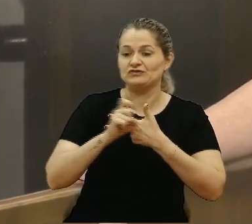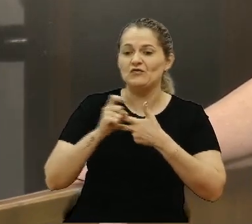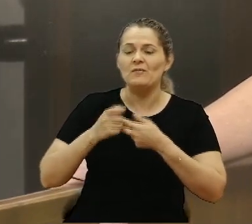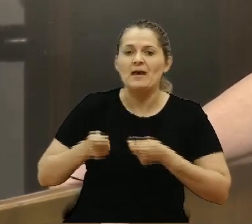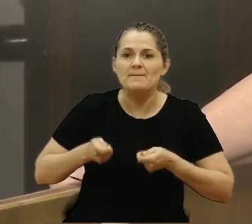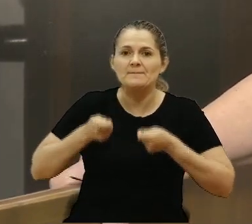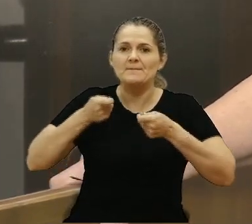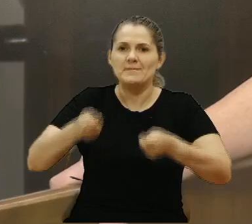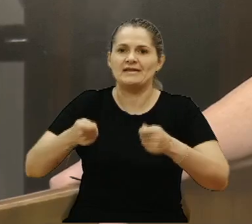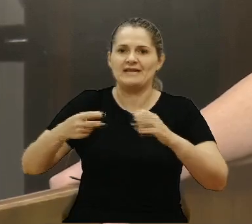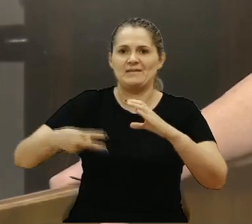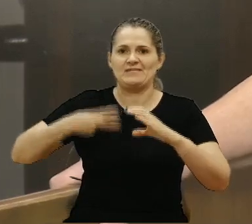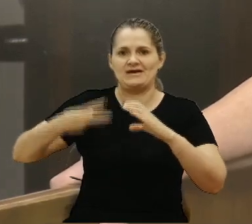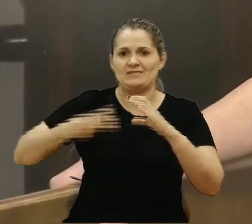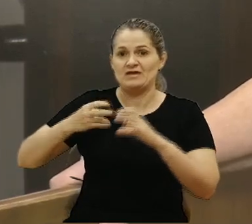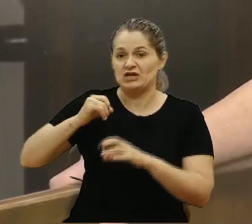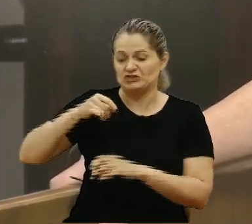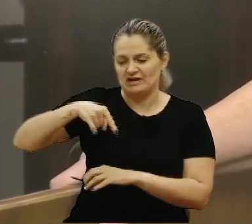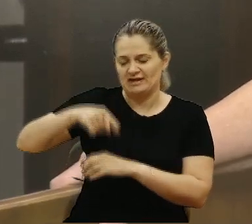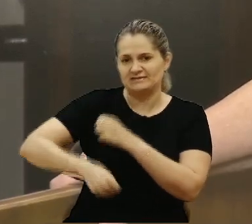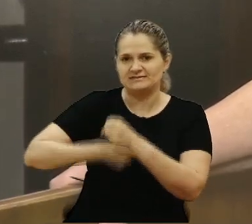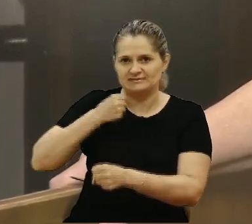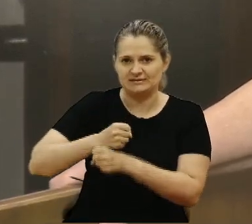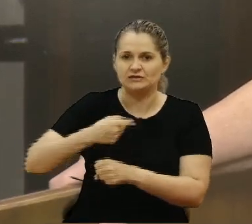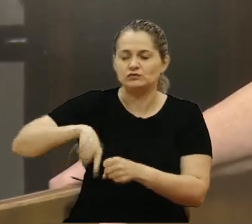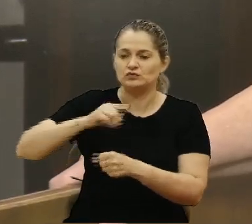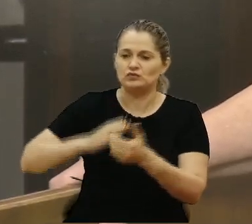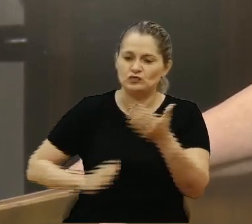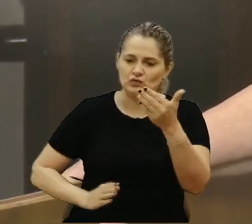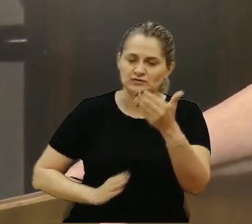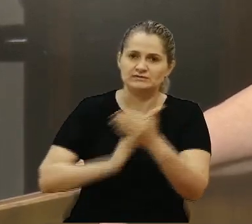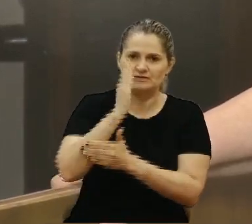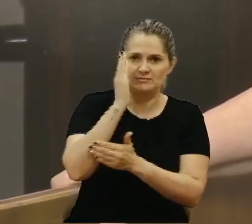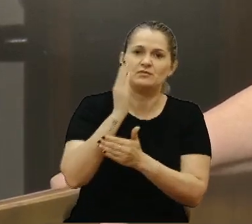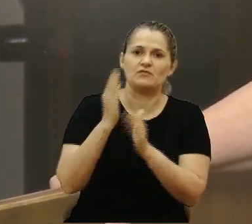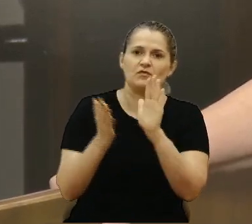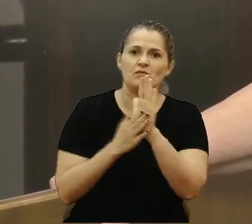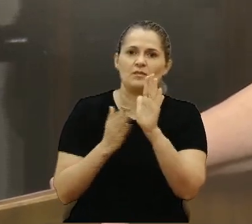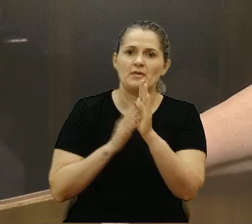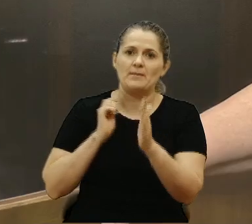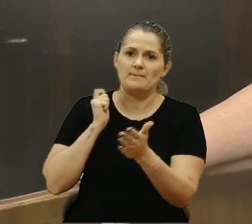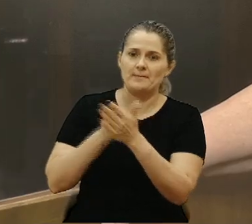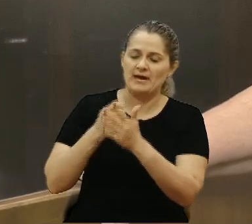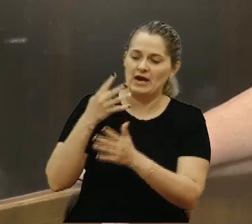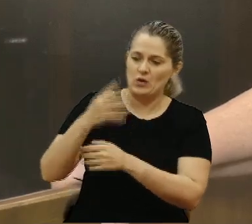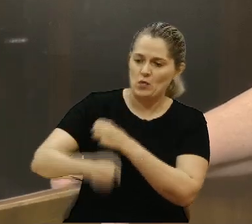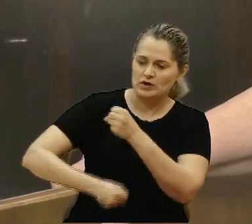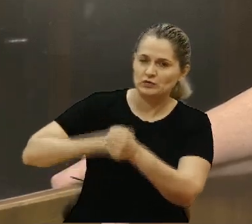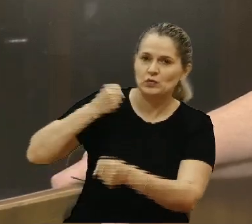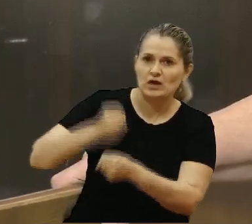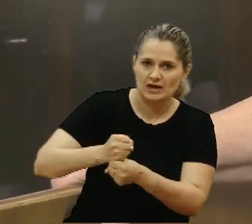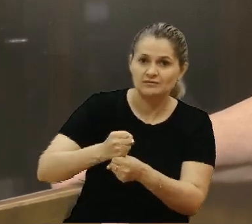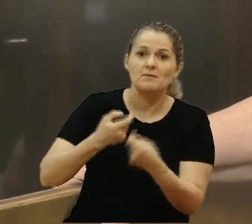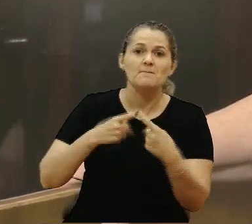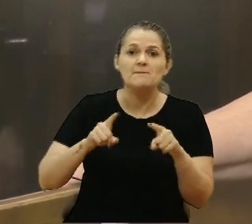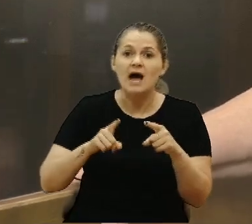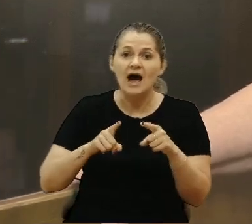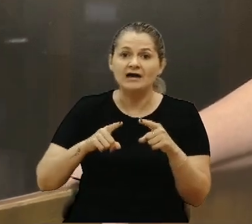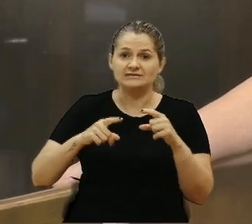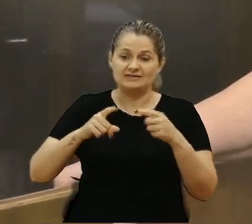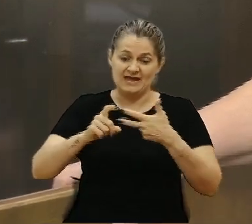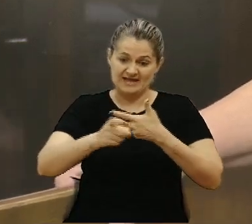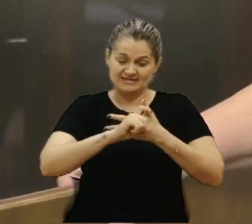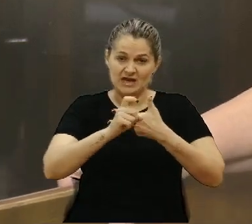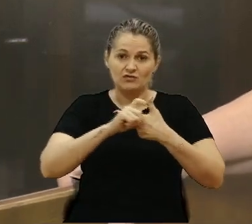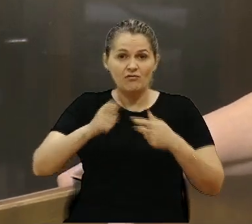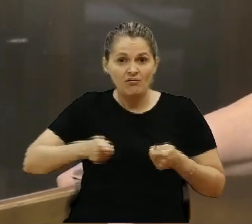ano. Nós aprovamos a proposta para ser pago em 4 anos, ali em janeiro, e não veio para esta casa. Em fevereiro,